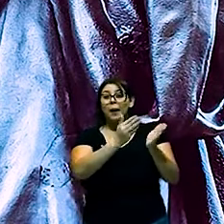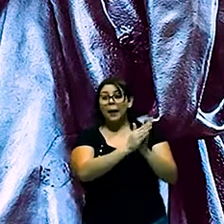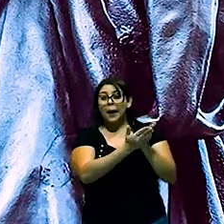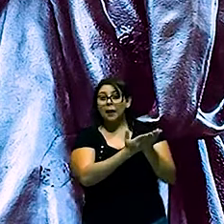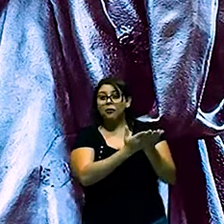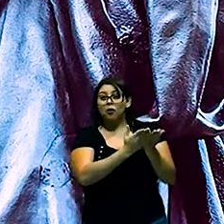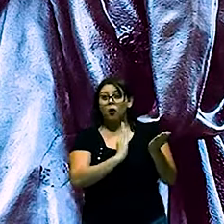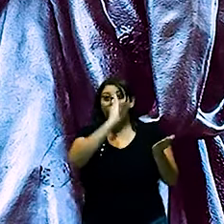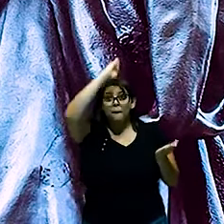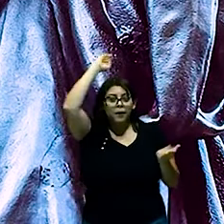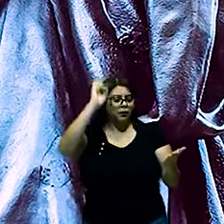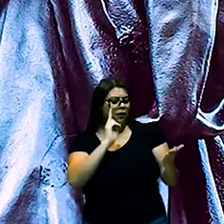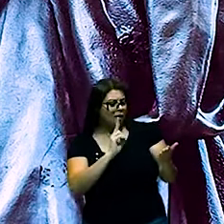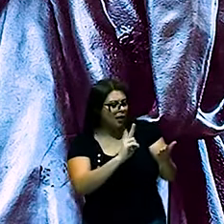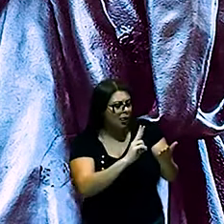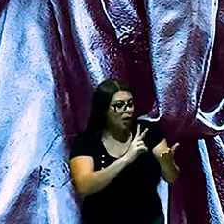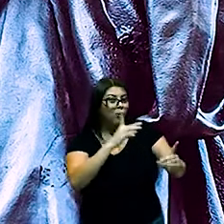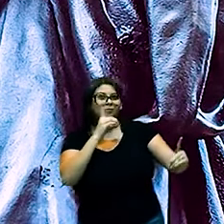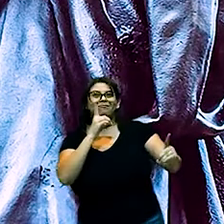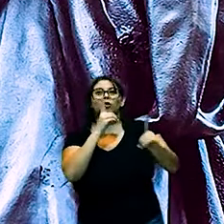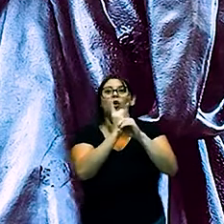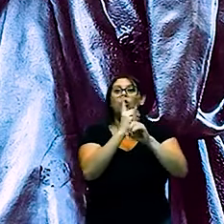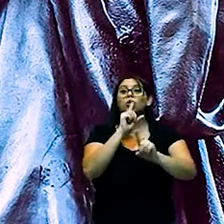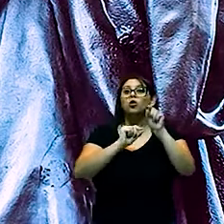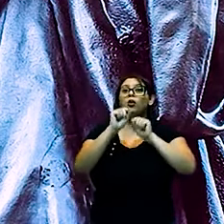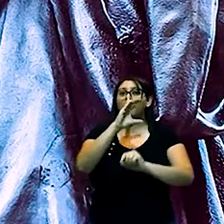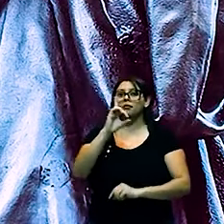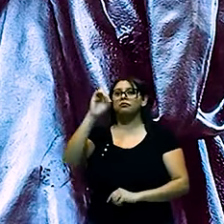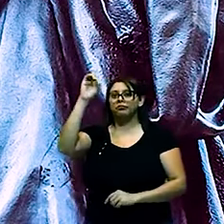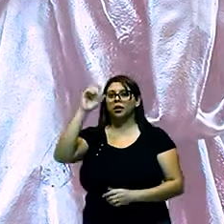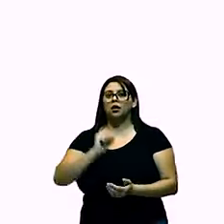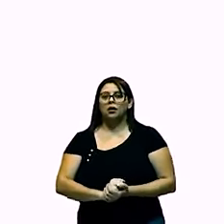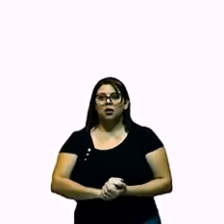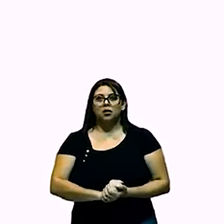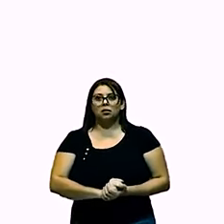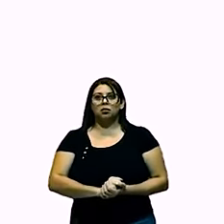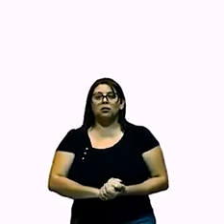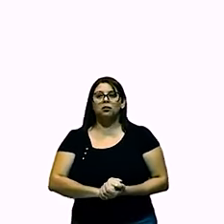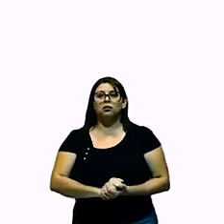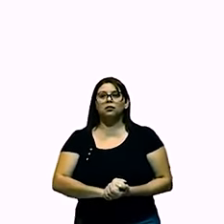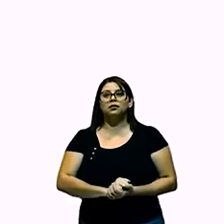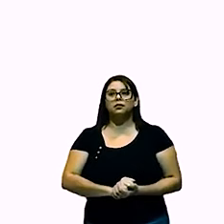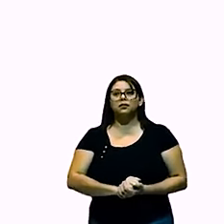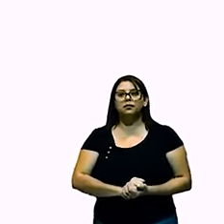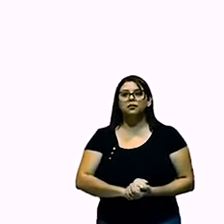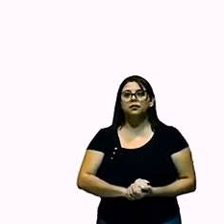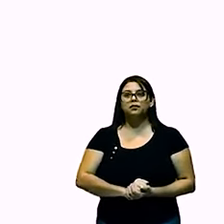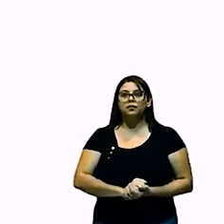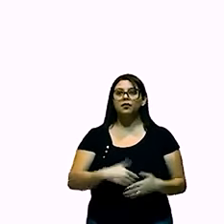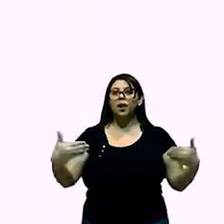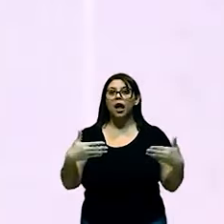vamos ler esse versículo em uma outra oportunidade ainda nesta noite. Mas vamos abrir a Bíblia. Esta é uma cópia da Bíblia de